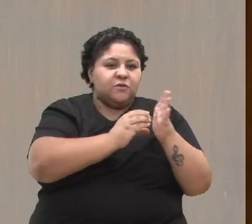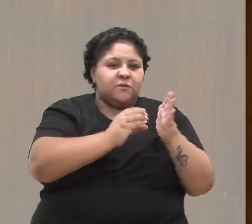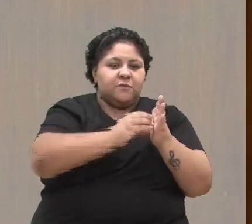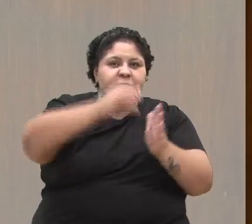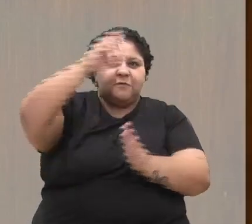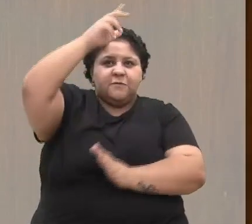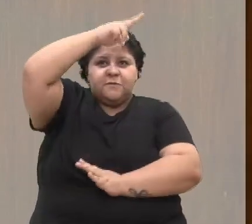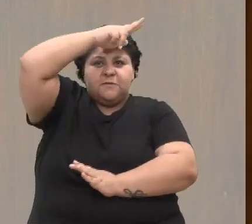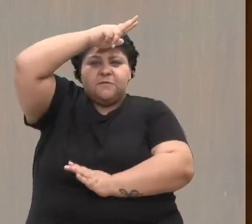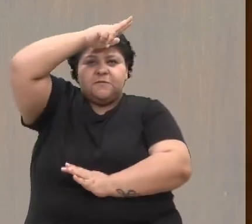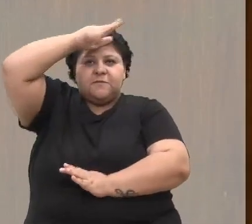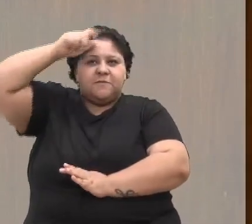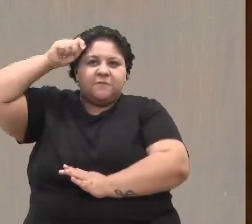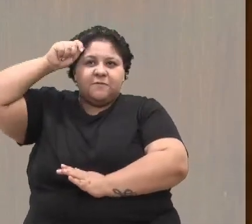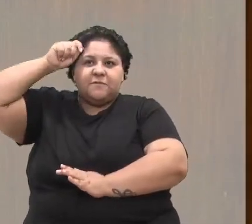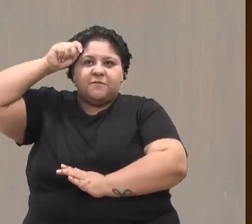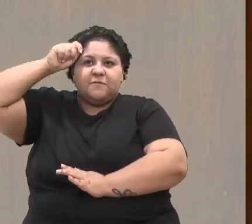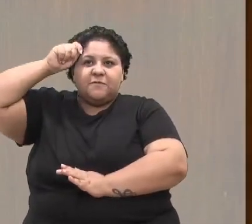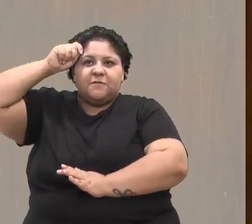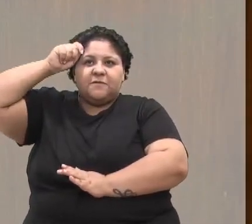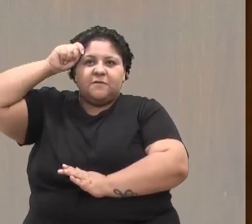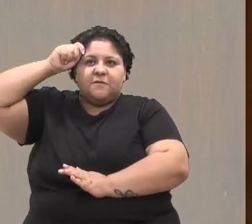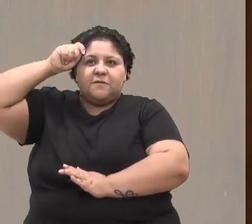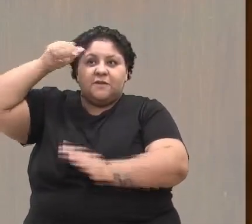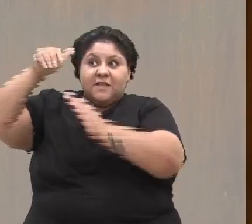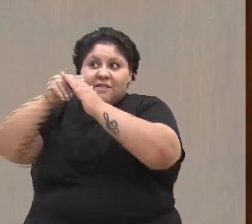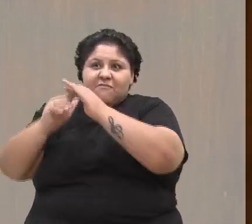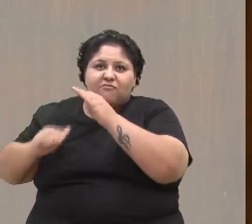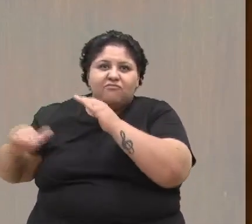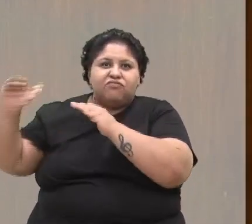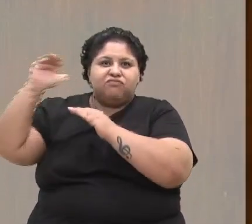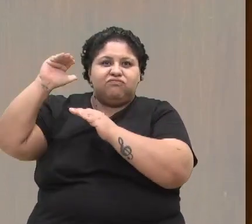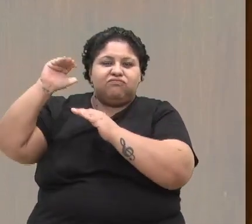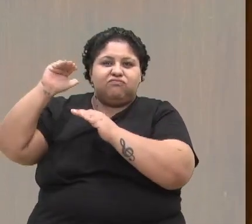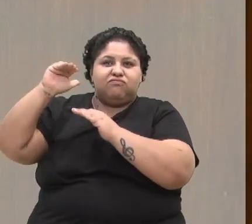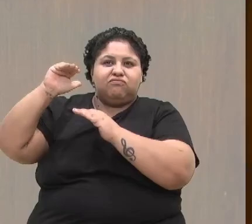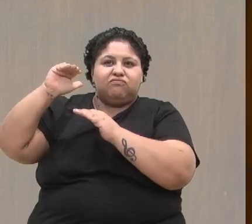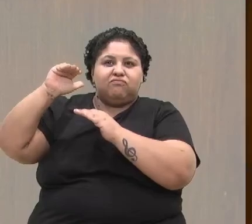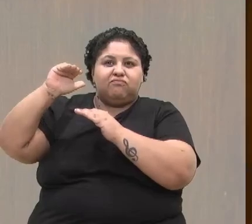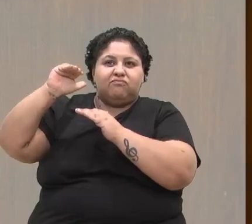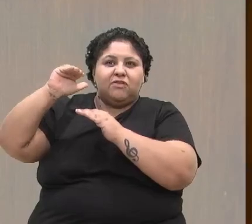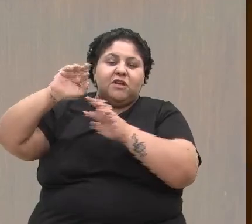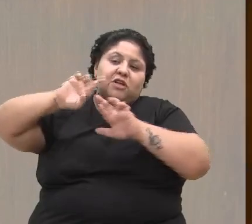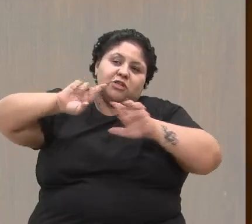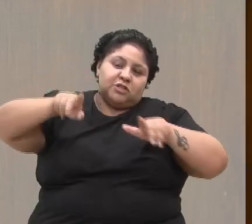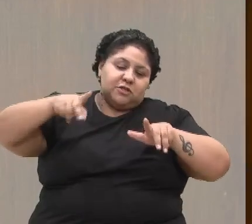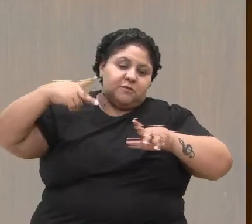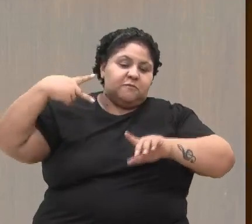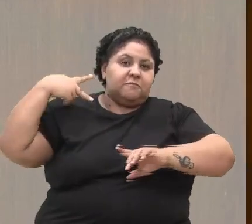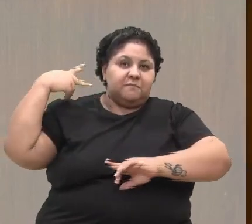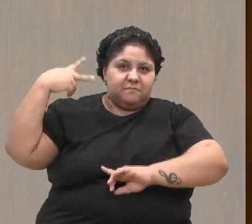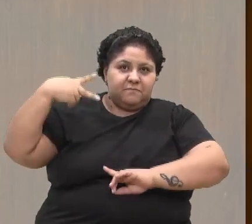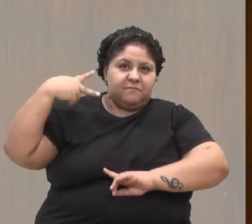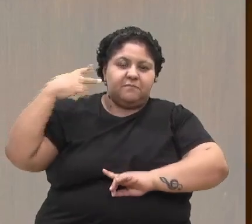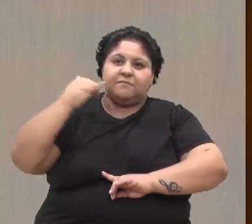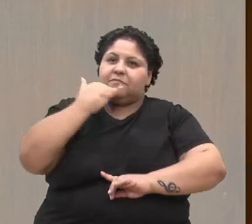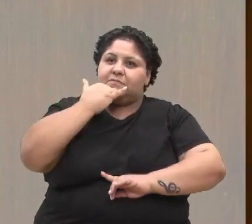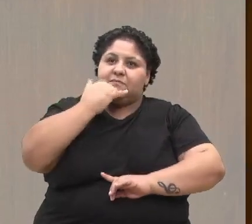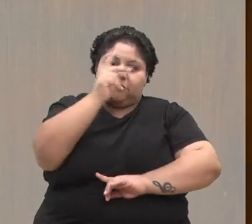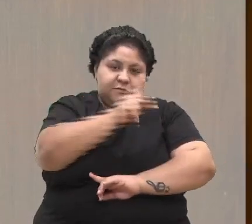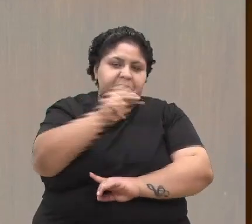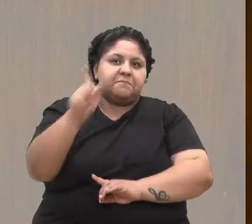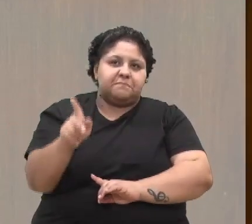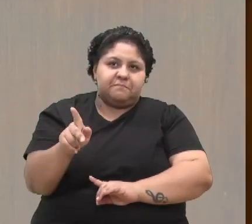Caxias do Sul com nível superior são padrão 14, com exceção dos vereadores, dos